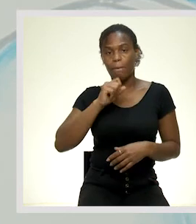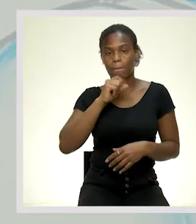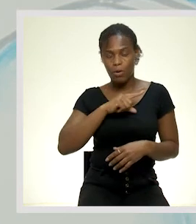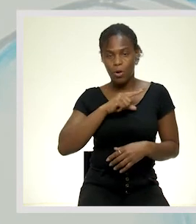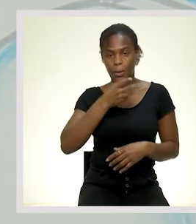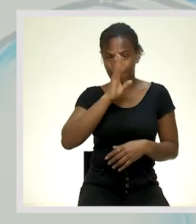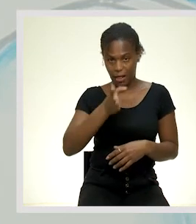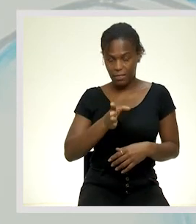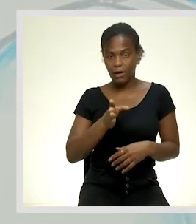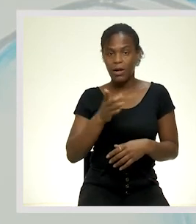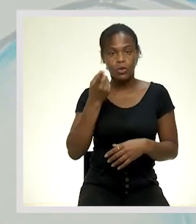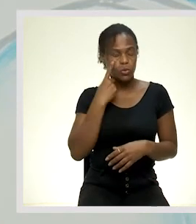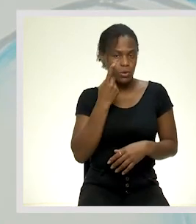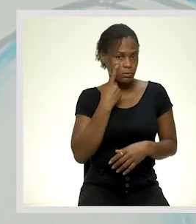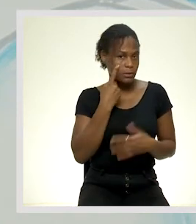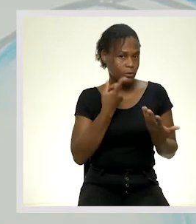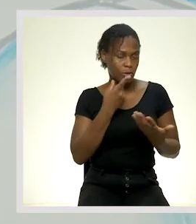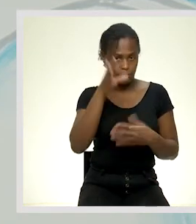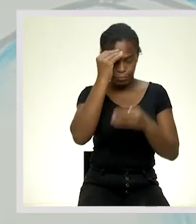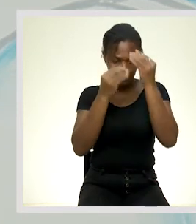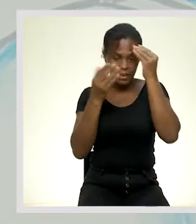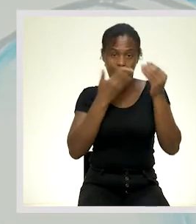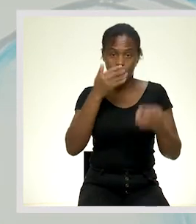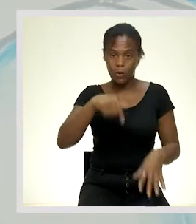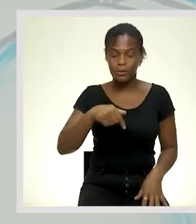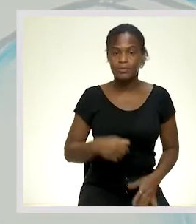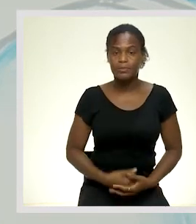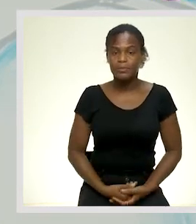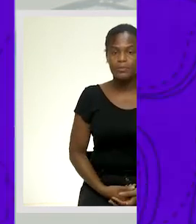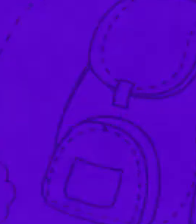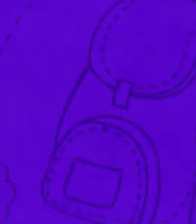podermos pôr em prática os conhecimentos adquiridos na aula de hoje.